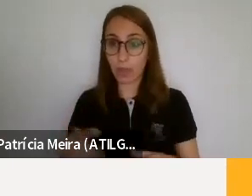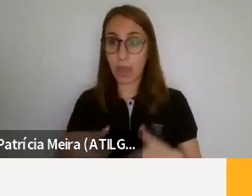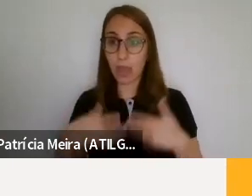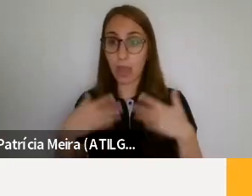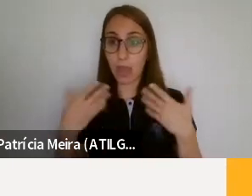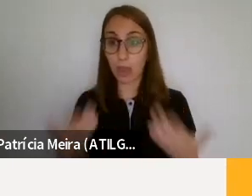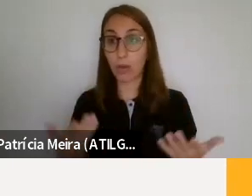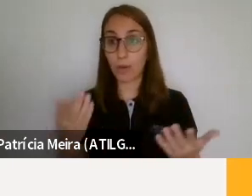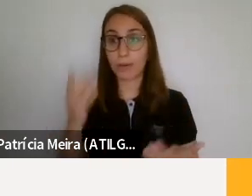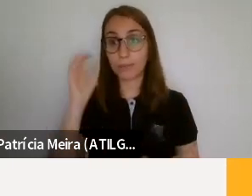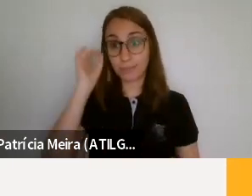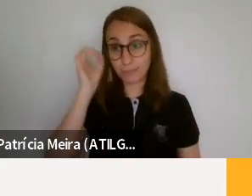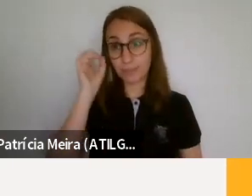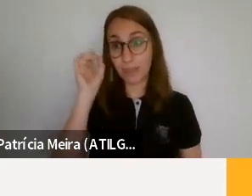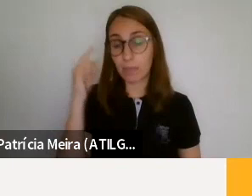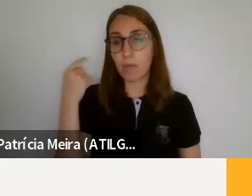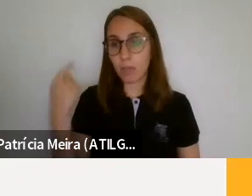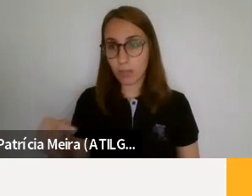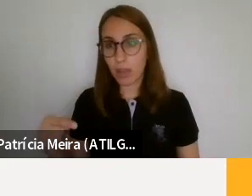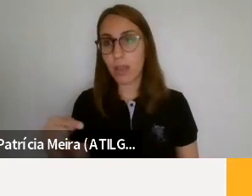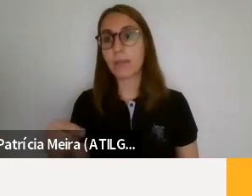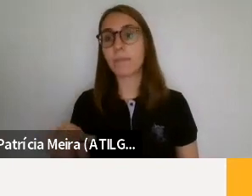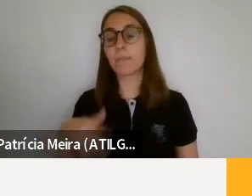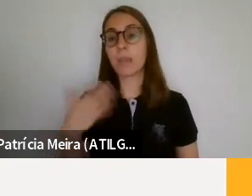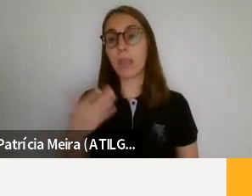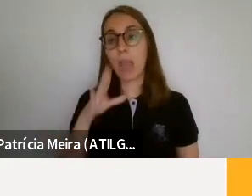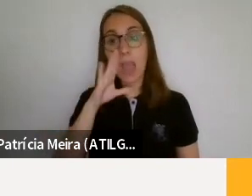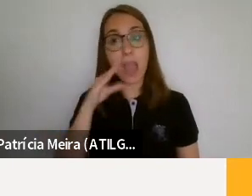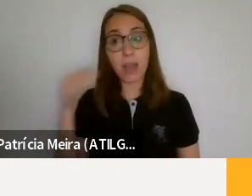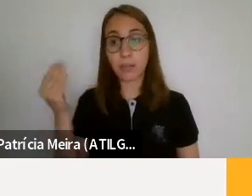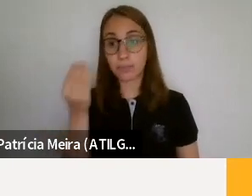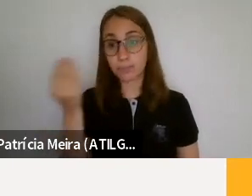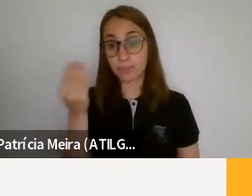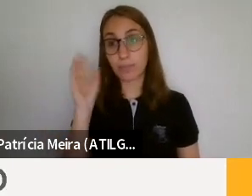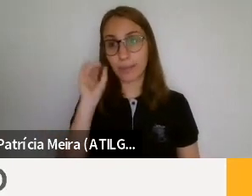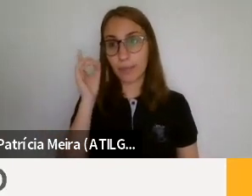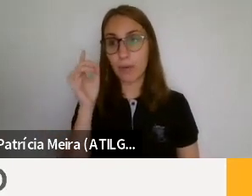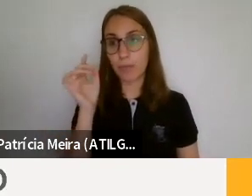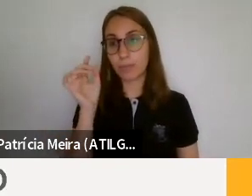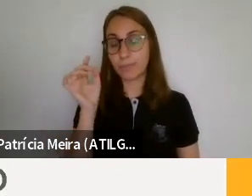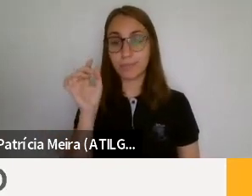é o telemóvel, e nestas idades, é um membro muito importante.